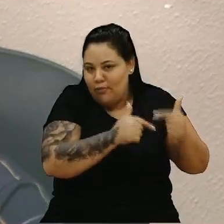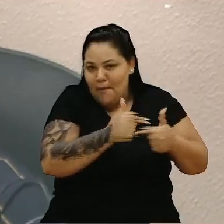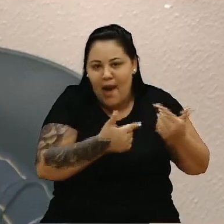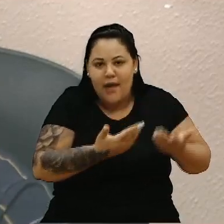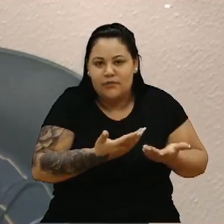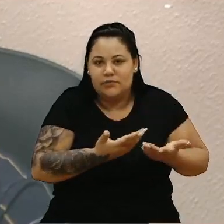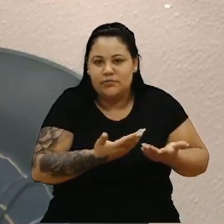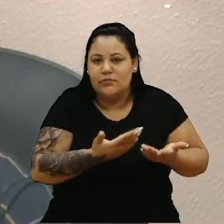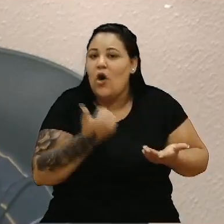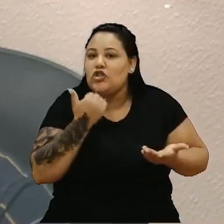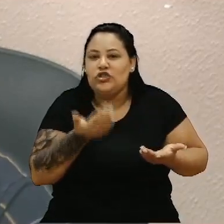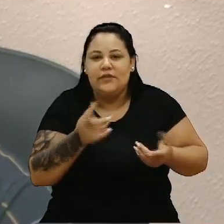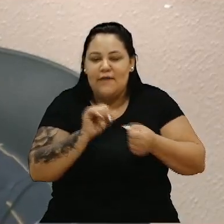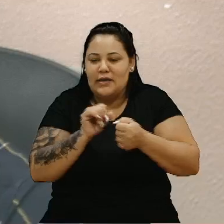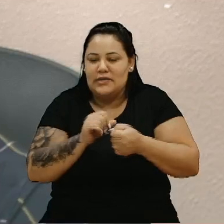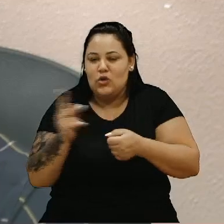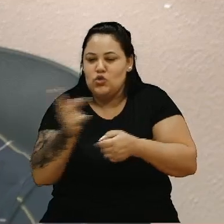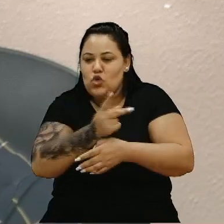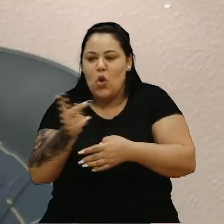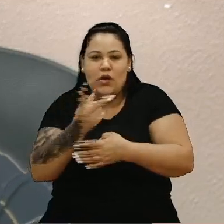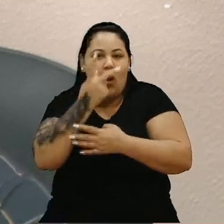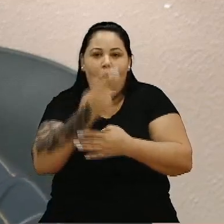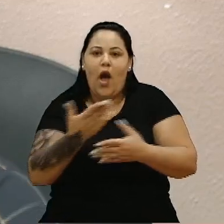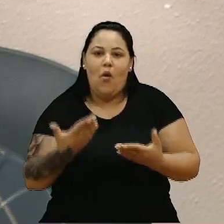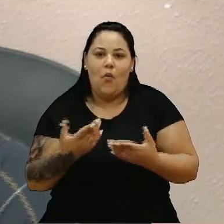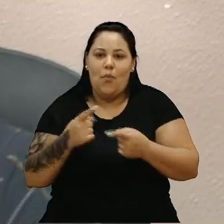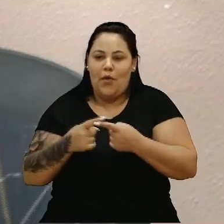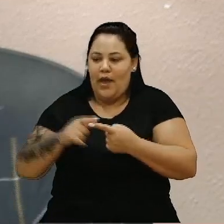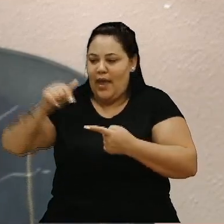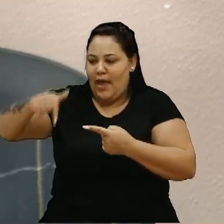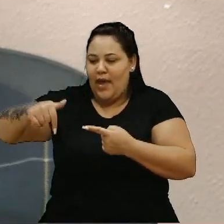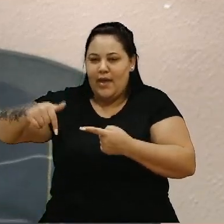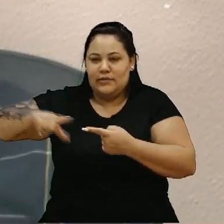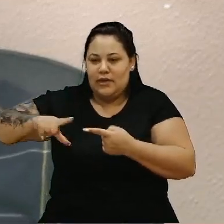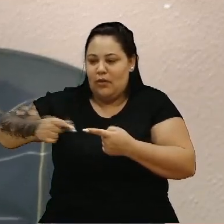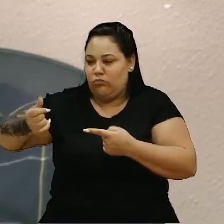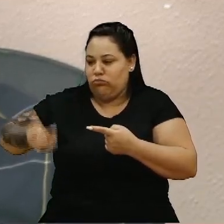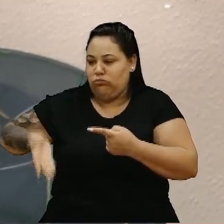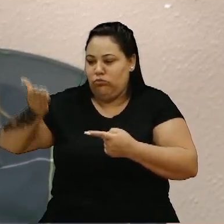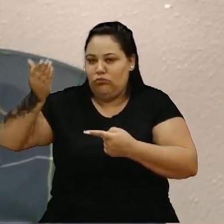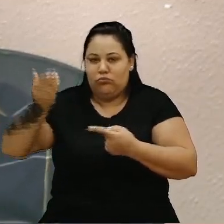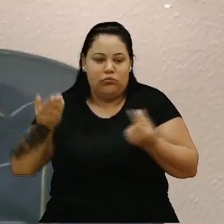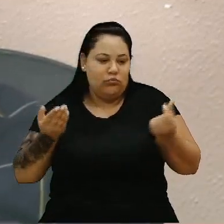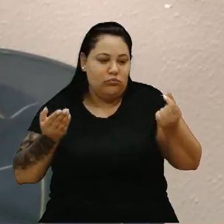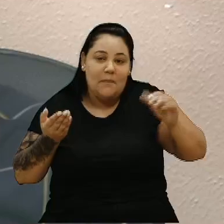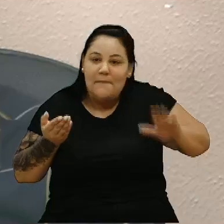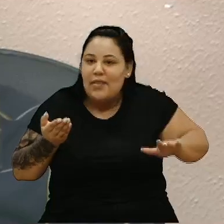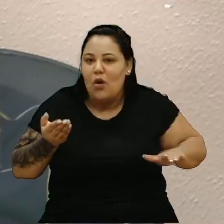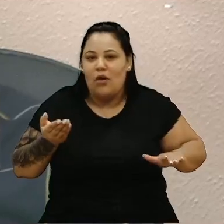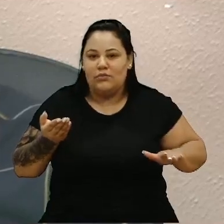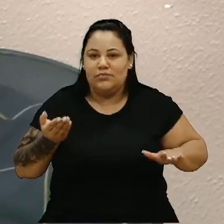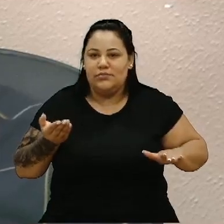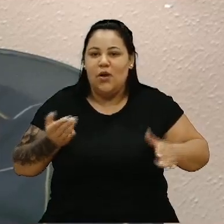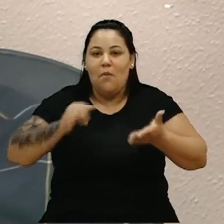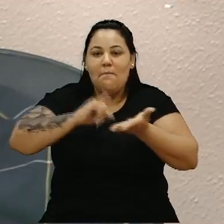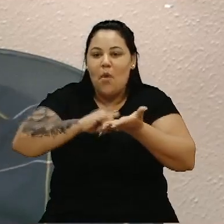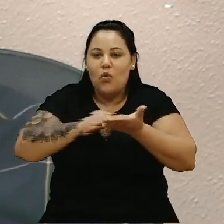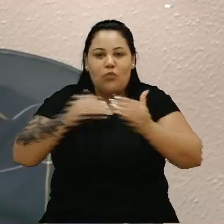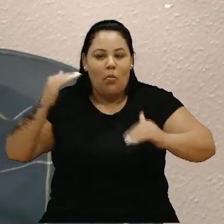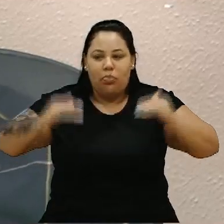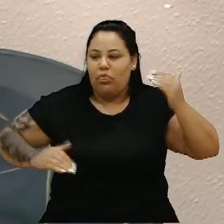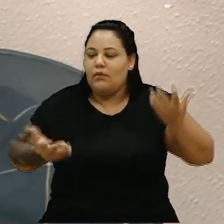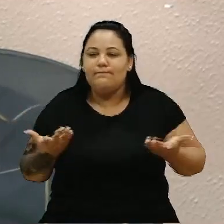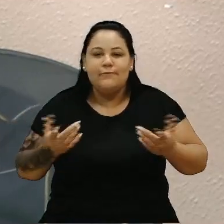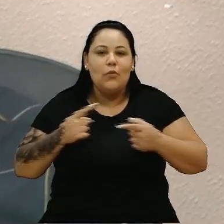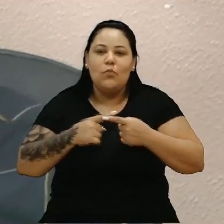tu congrega a tua família na empresa, é toda uma família que gira em torno daquela economia, né? E paga impostos altíssimos